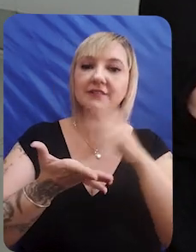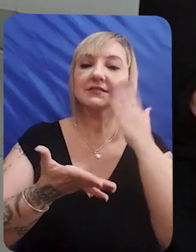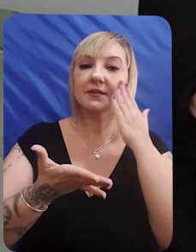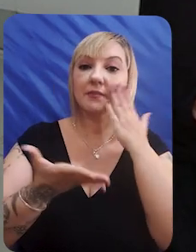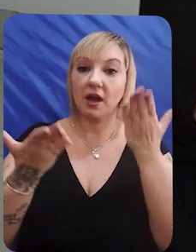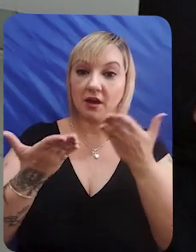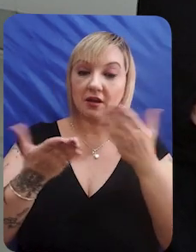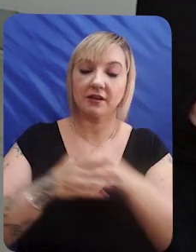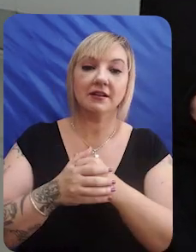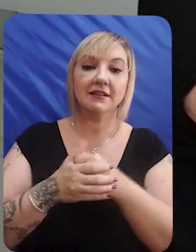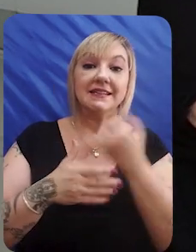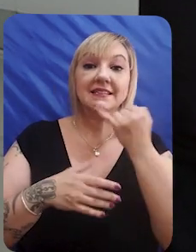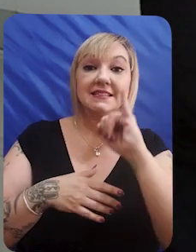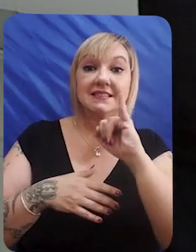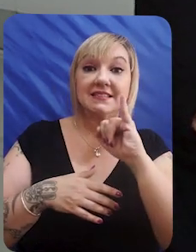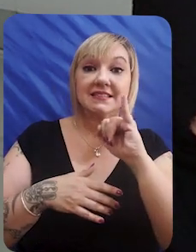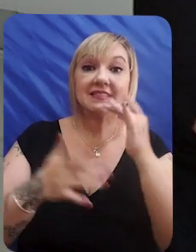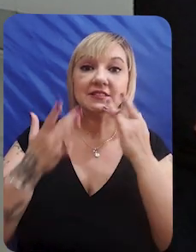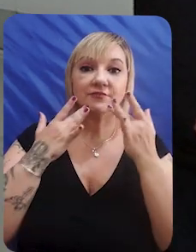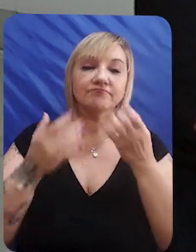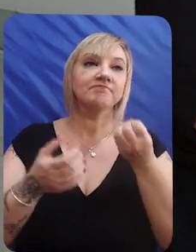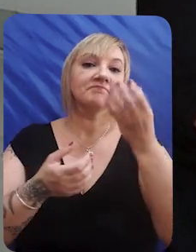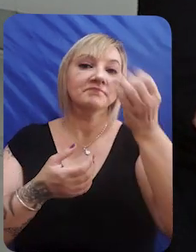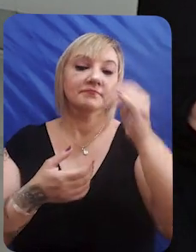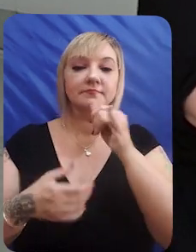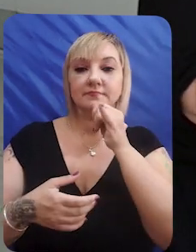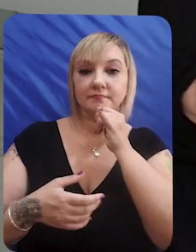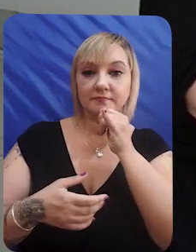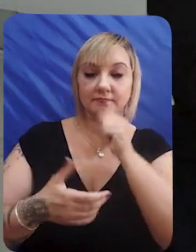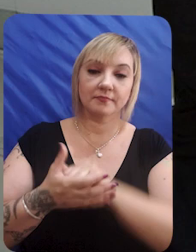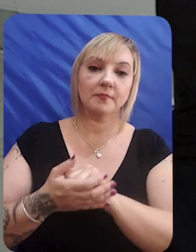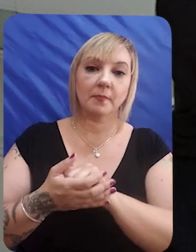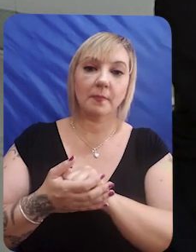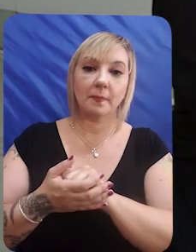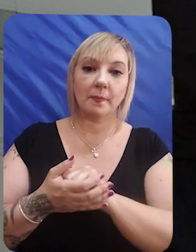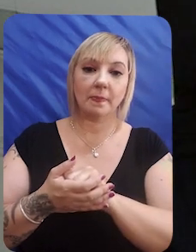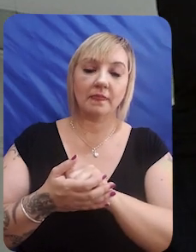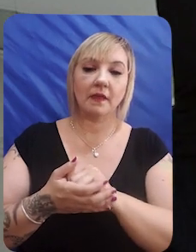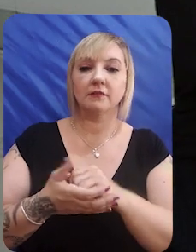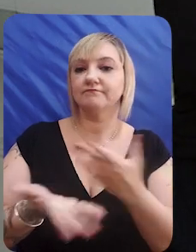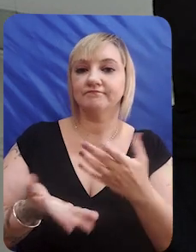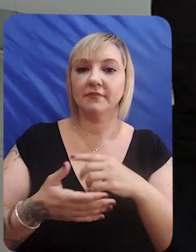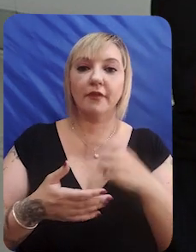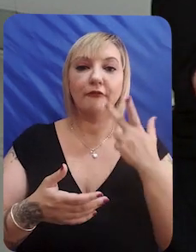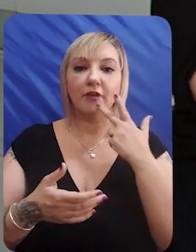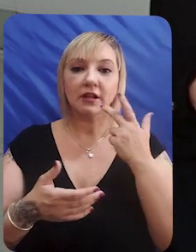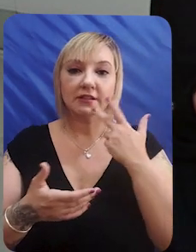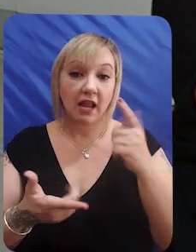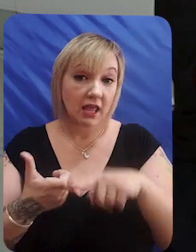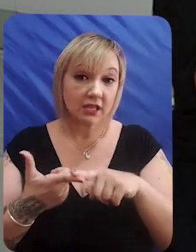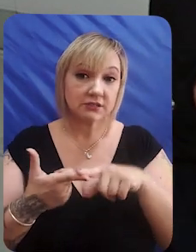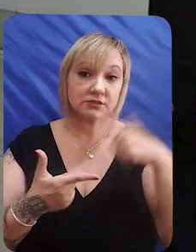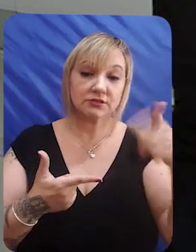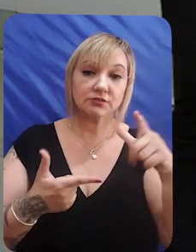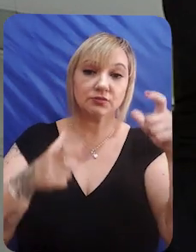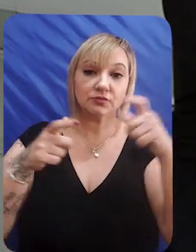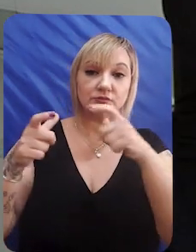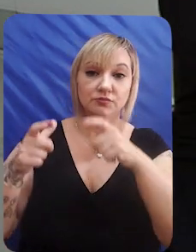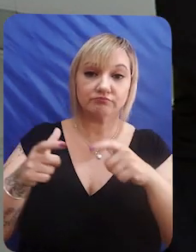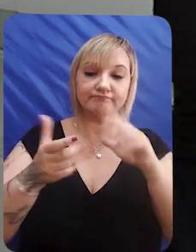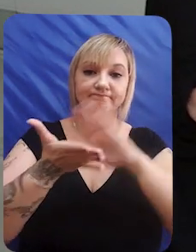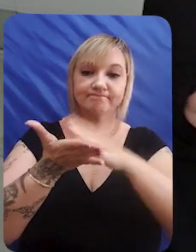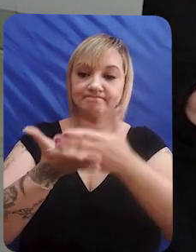agora. Então, se uma peça vai viajar, por exemplo, vai fazer um dia em Maceió, um dia em Fortaleza, então tem que ter